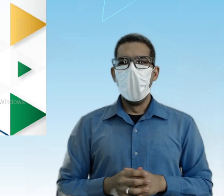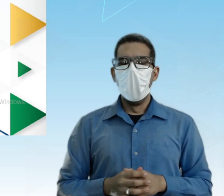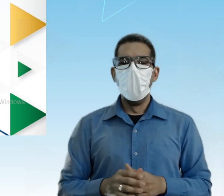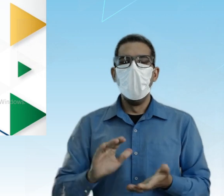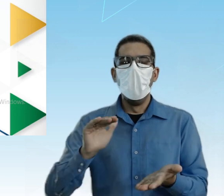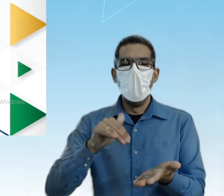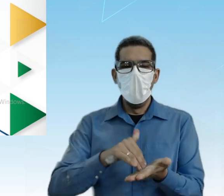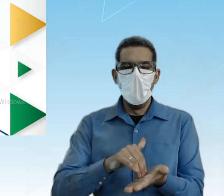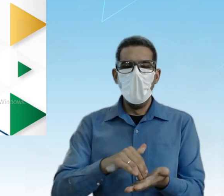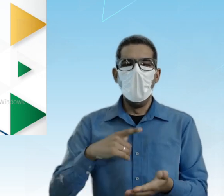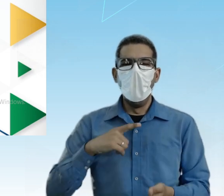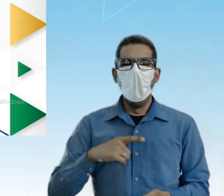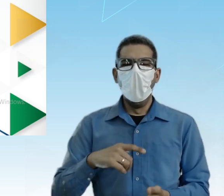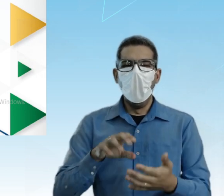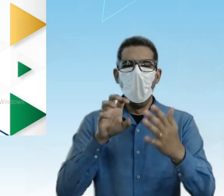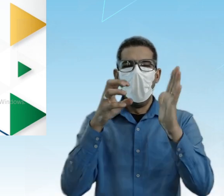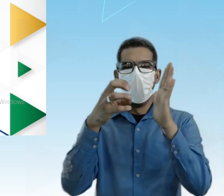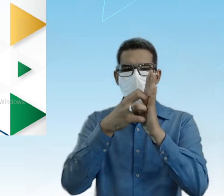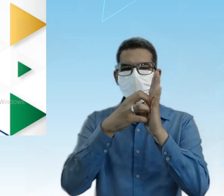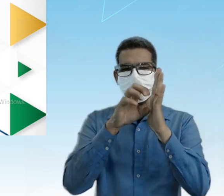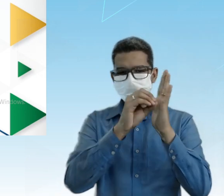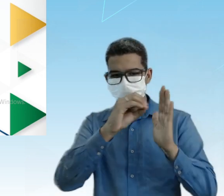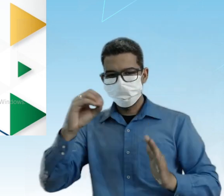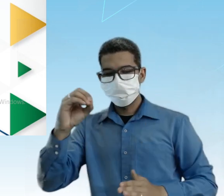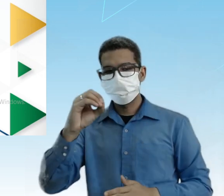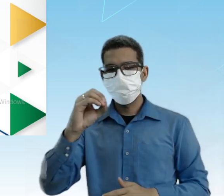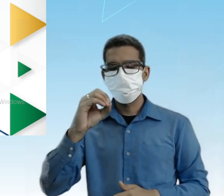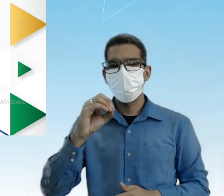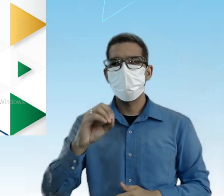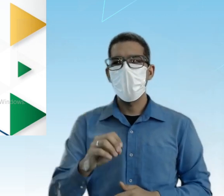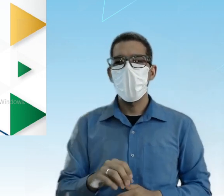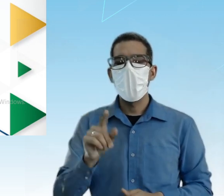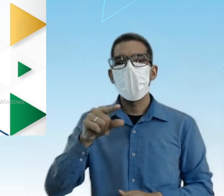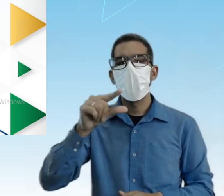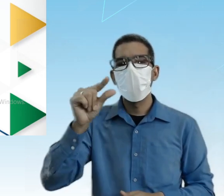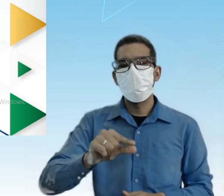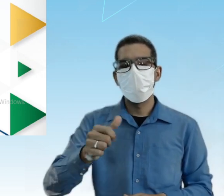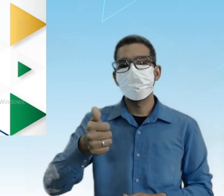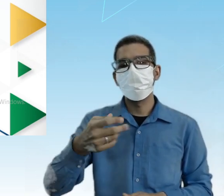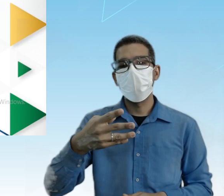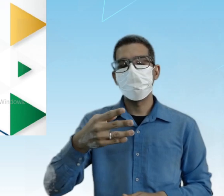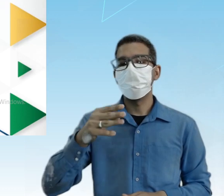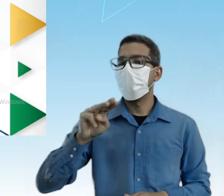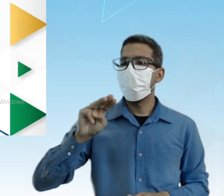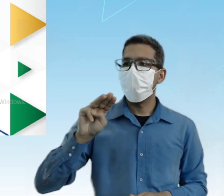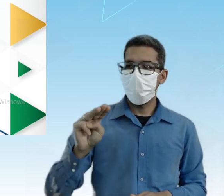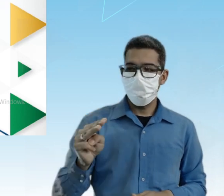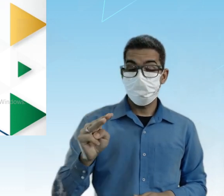Por último, vemos o Centro-Oeste. 14 é a menorzinha,